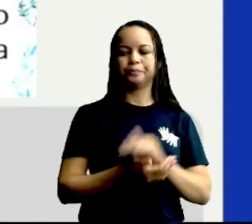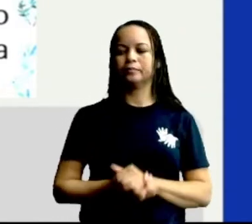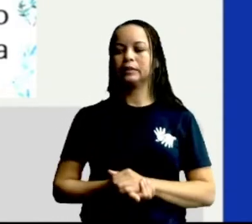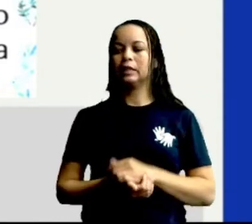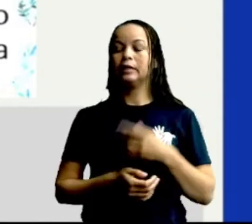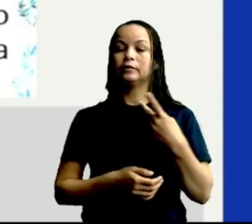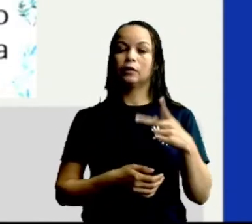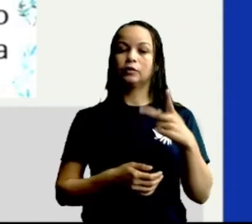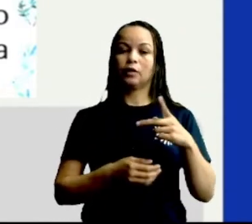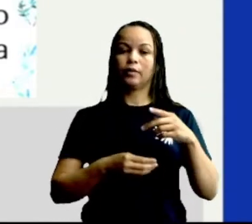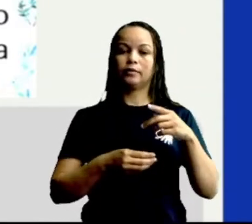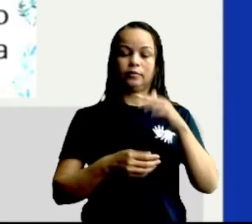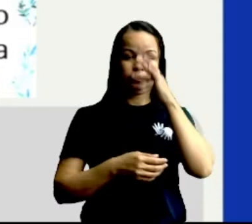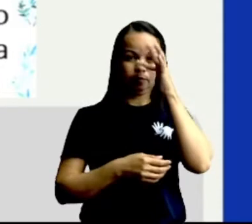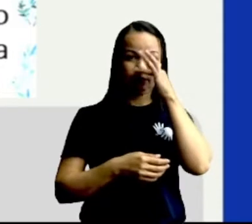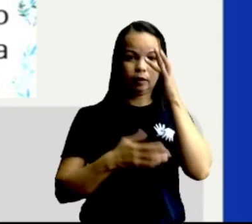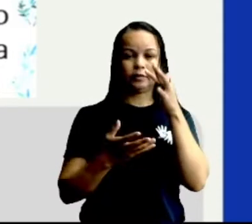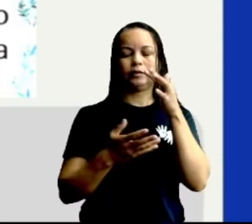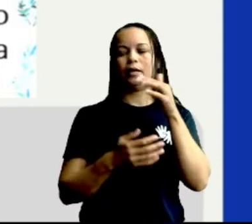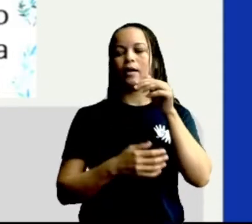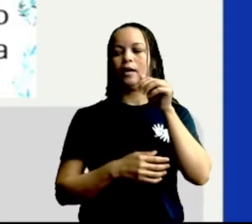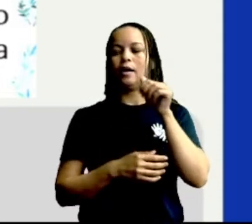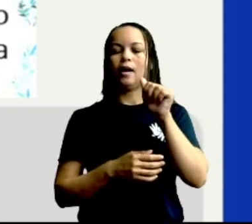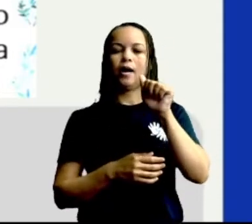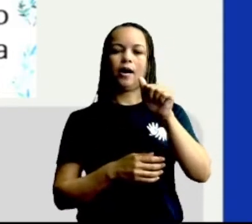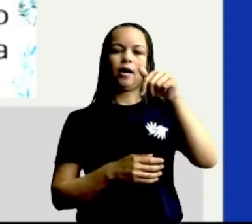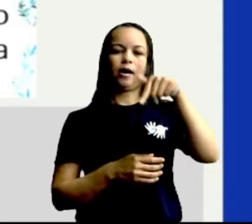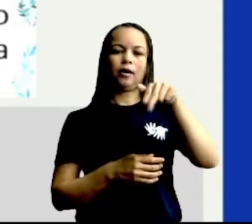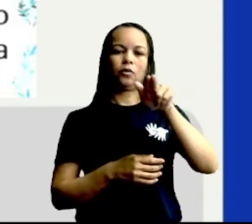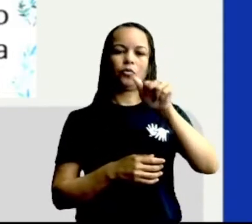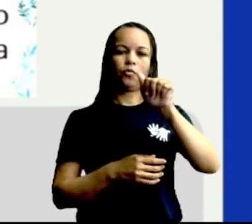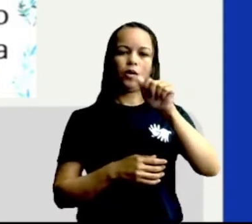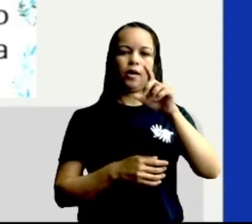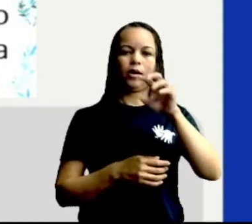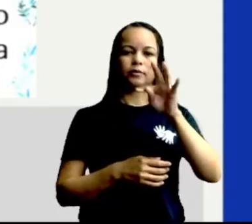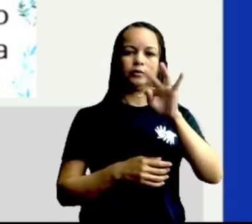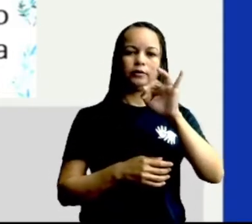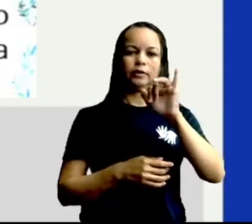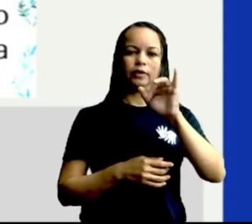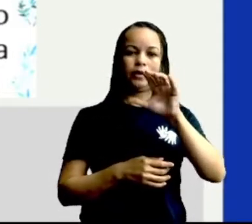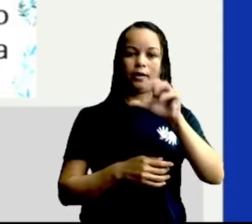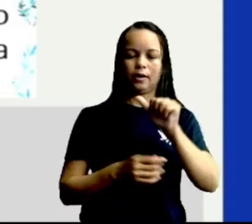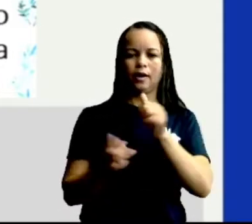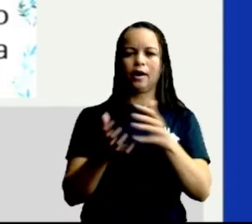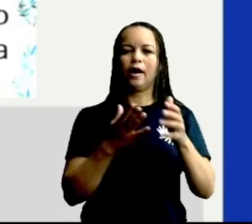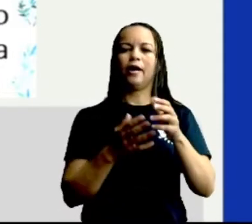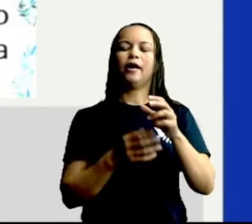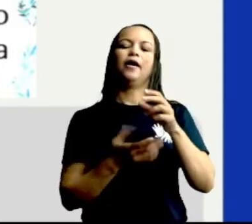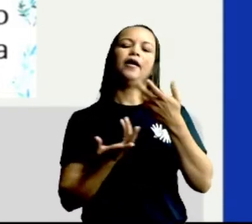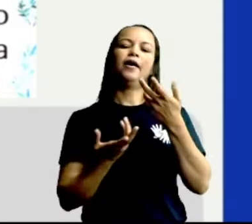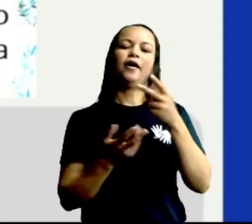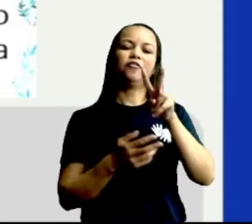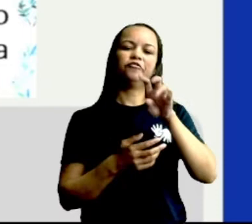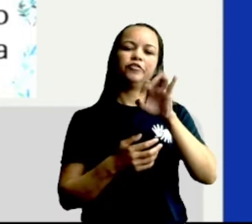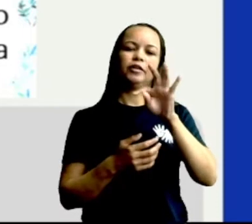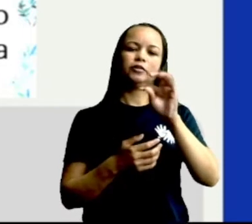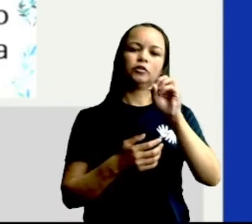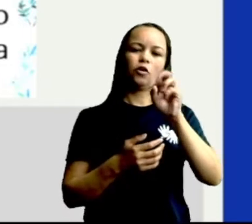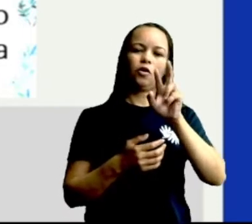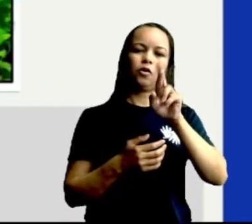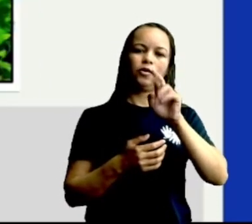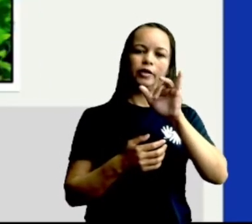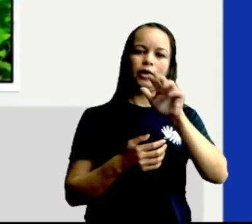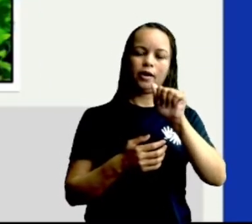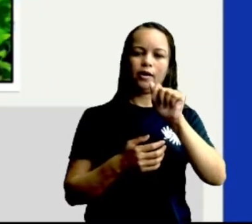Então, são essas plantas aí aquáticas. Olha que lindas aí, ó, a Vitória Régia. A segunda imagem aí, coisa linda